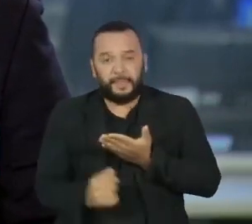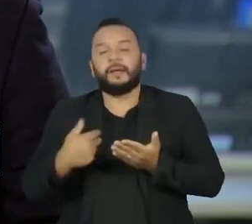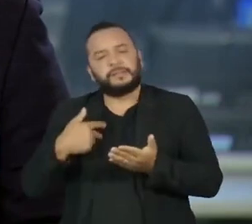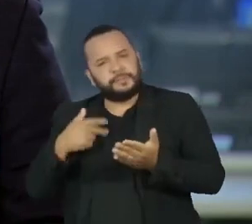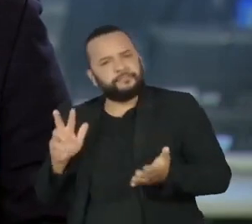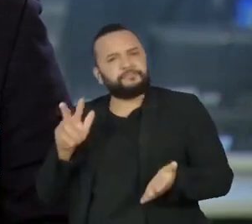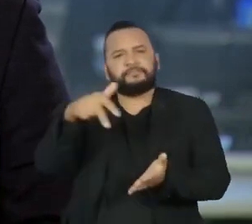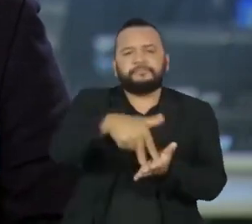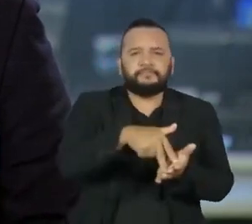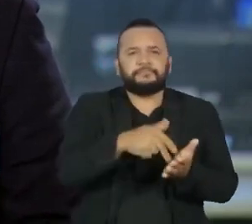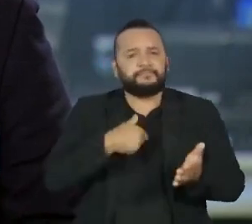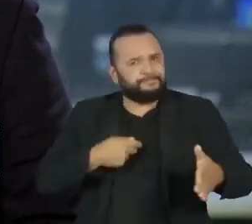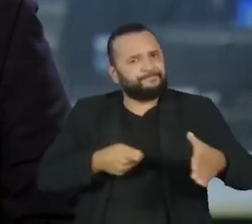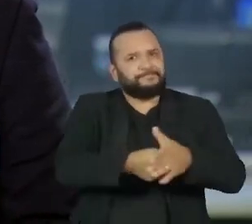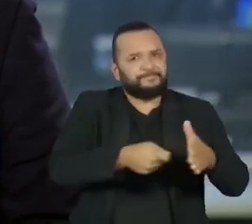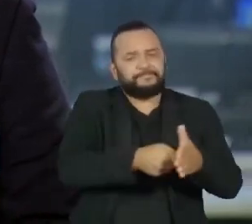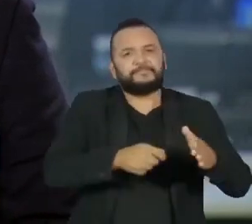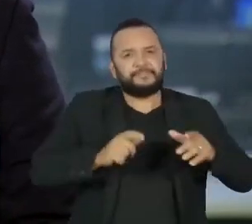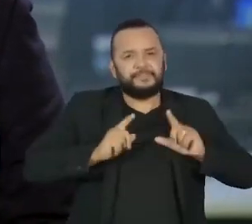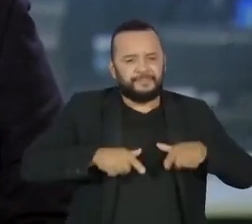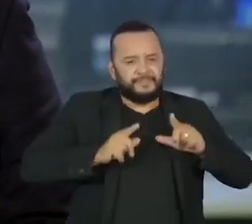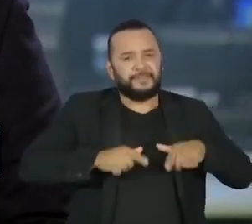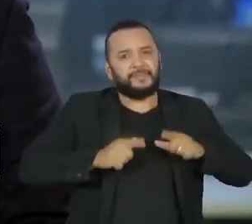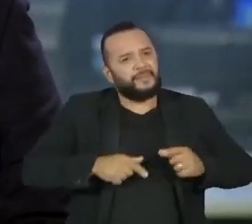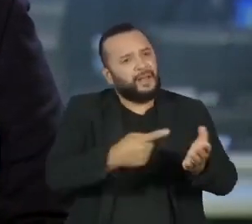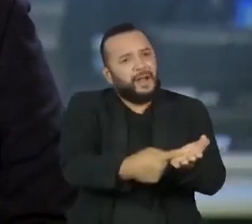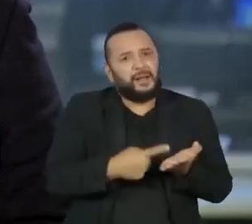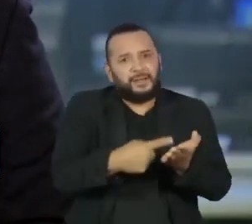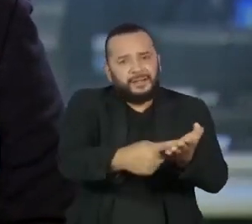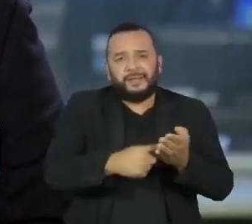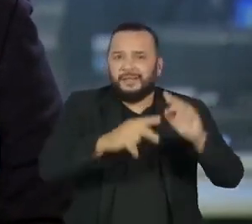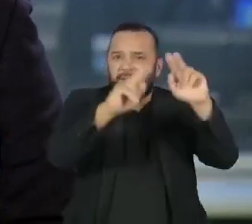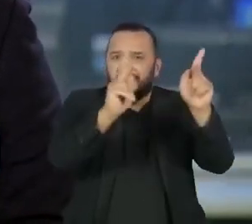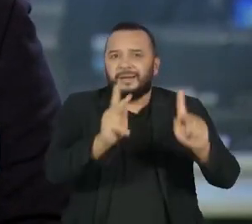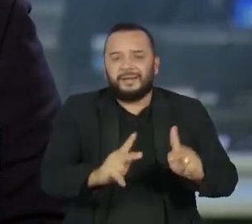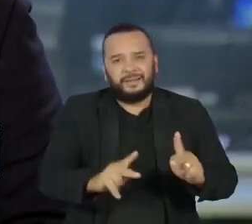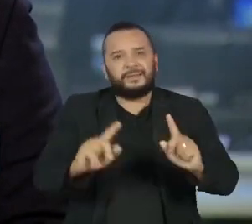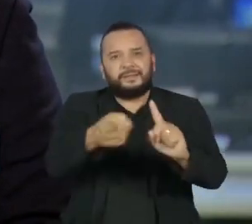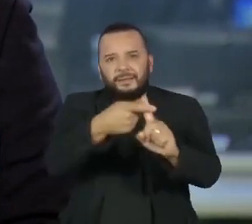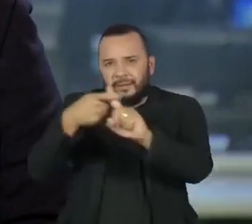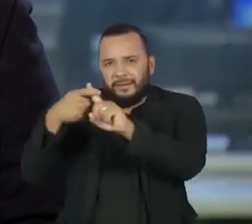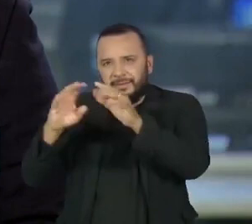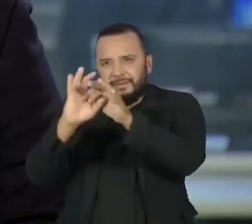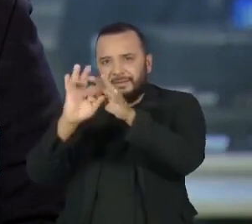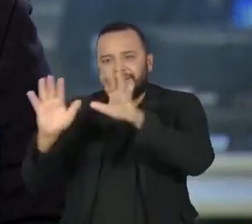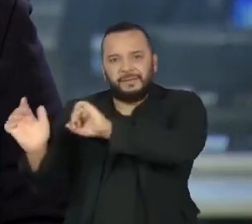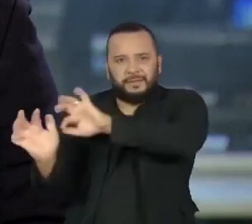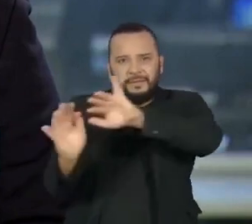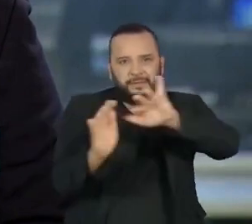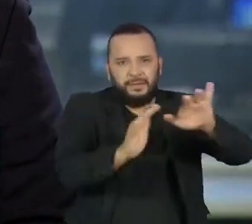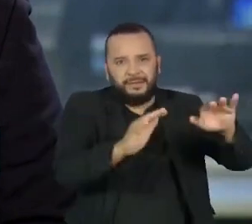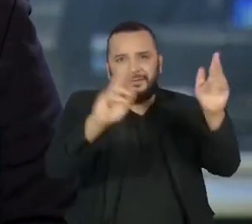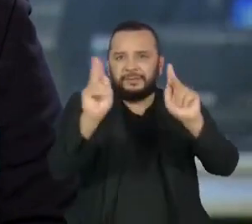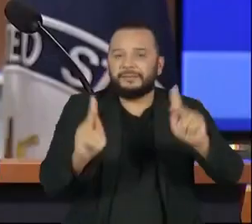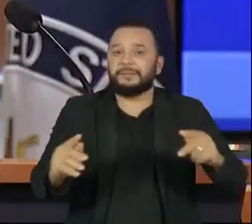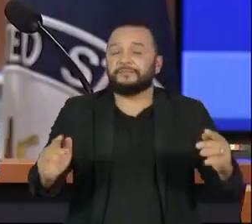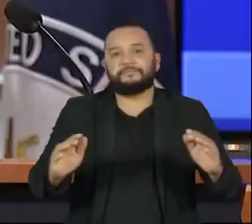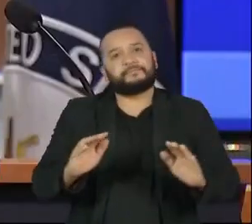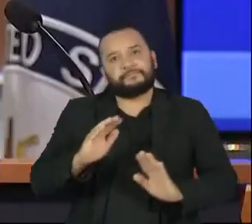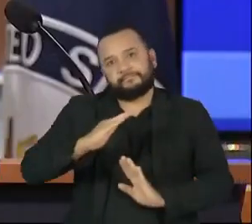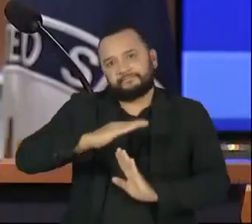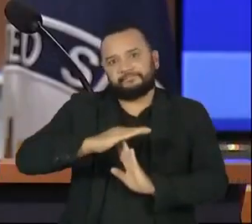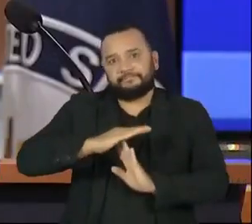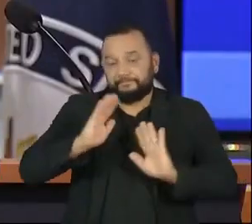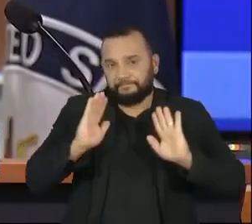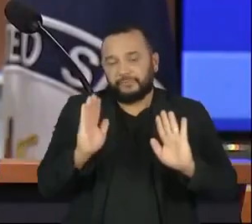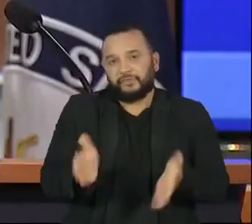missão de pressionar Israel a aceitar as condições negociadas paraa libertação dos reféns que envolvem o cessar fogo